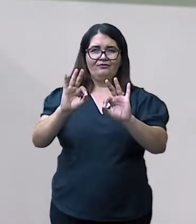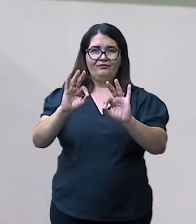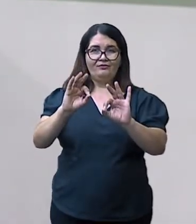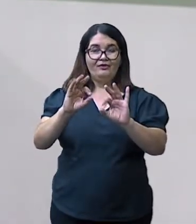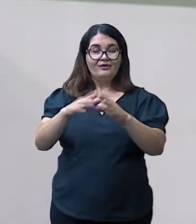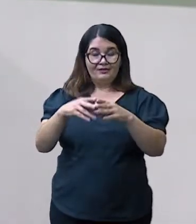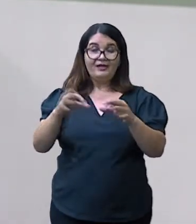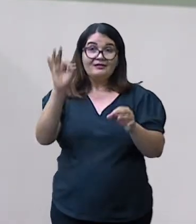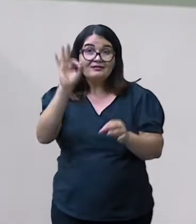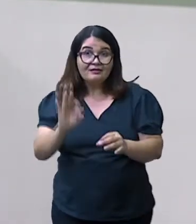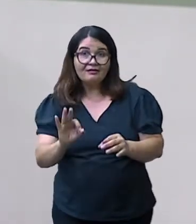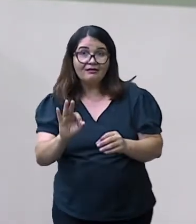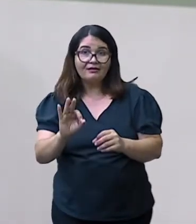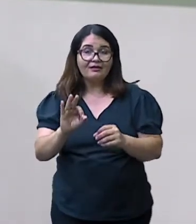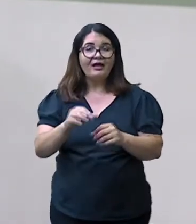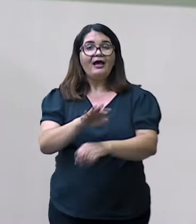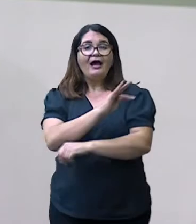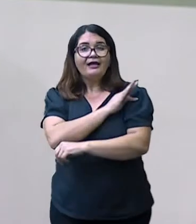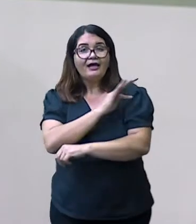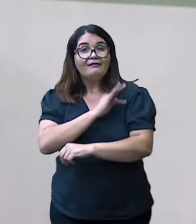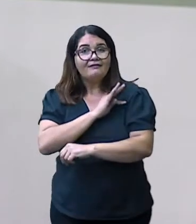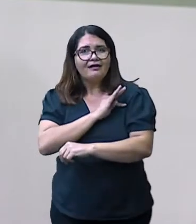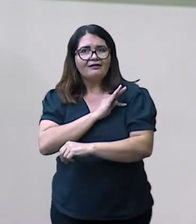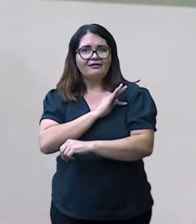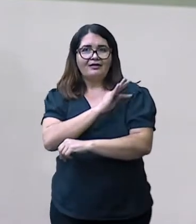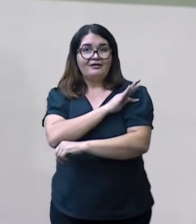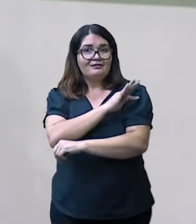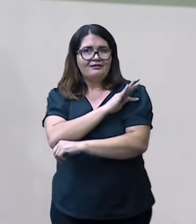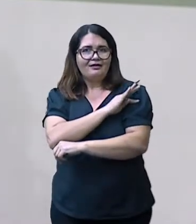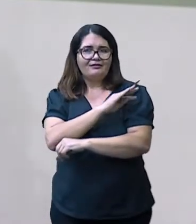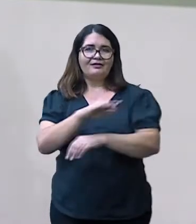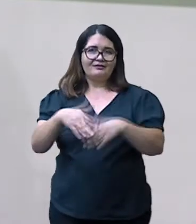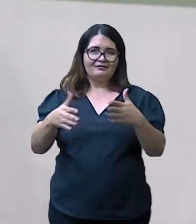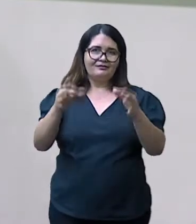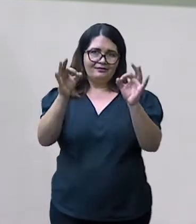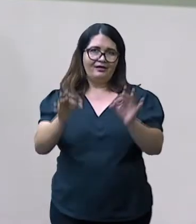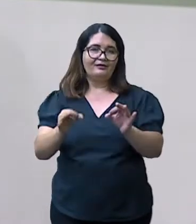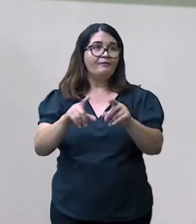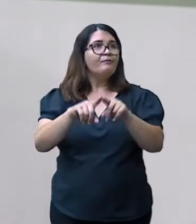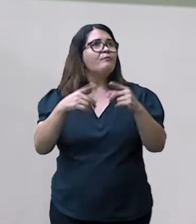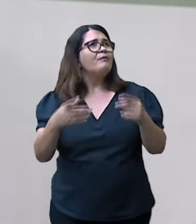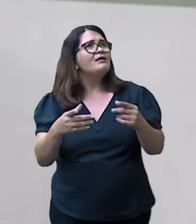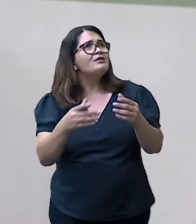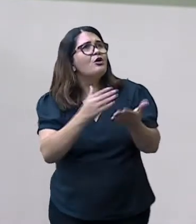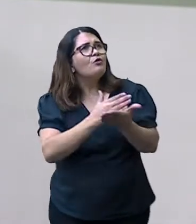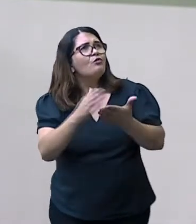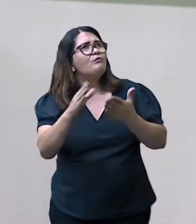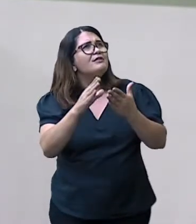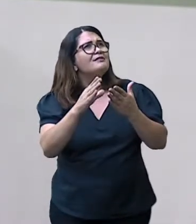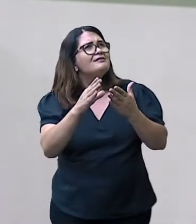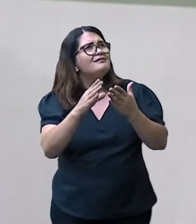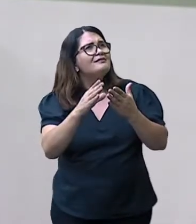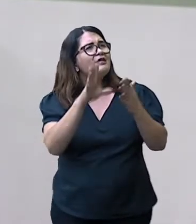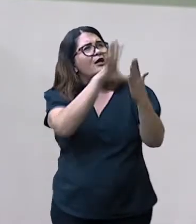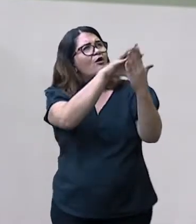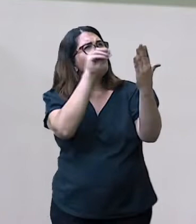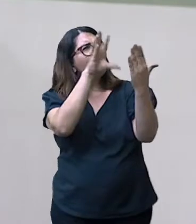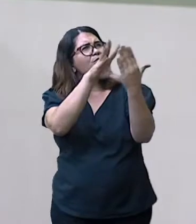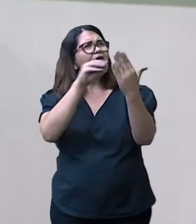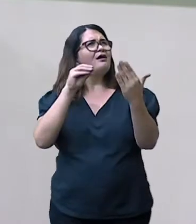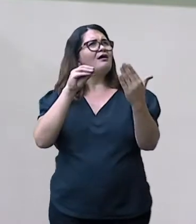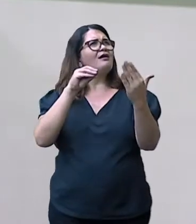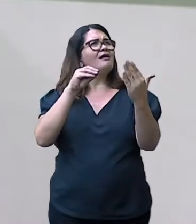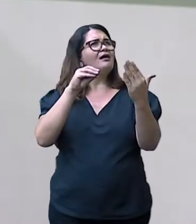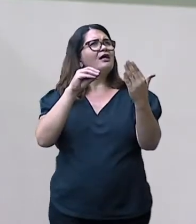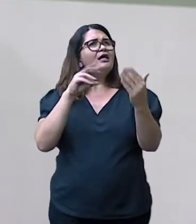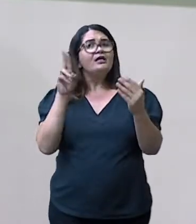fui copiando, por exemplo, Renoir. Eu comecei a fazer retratos do meu avô lá de Virginópolis,